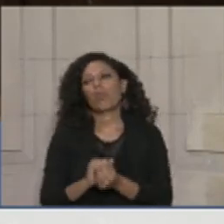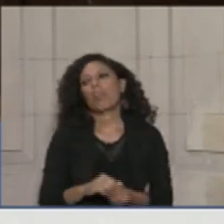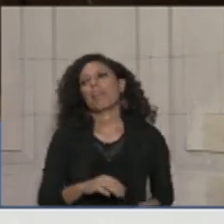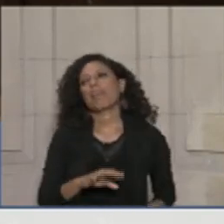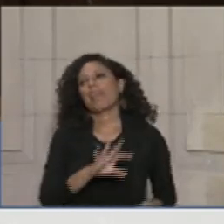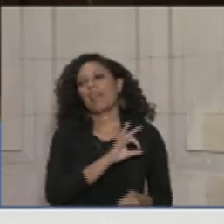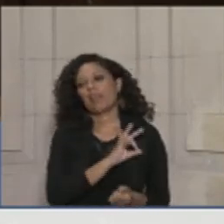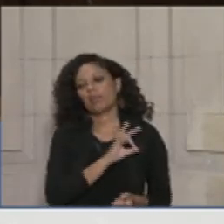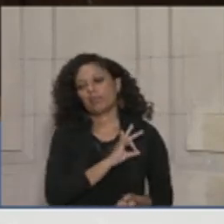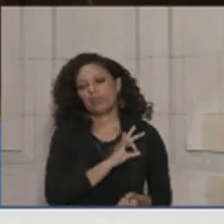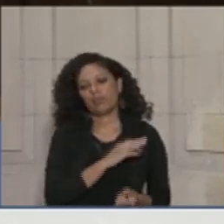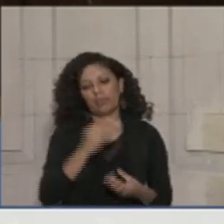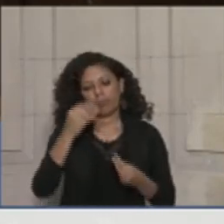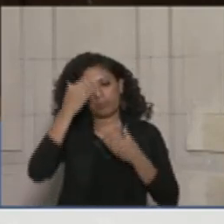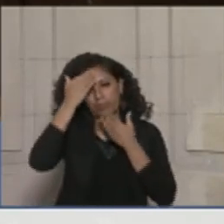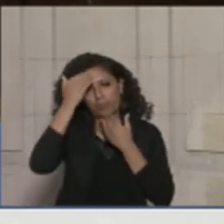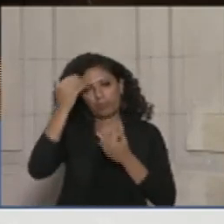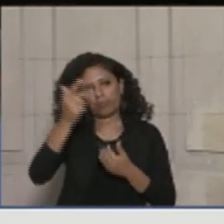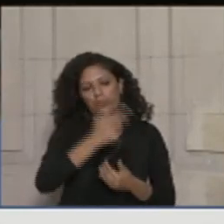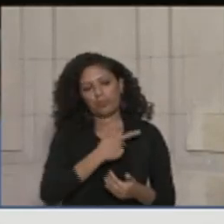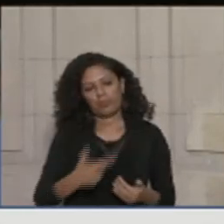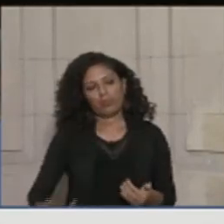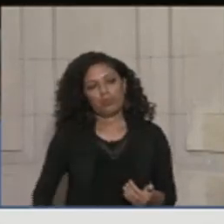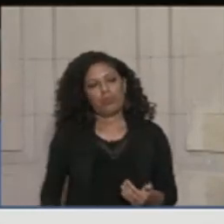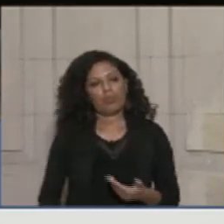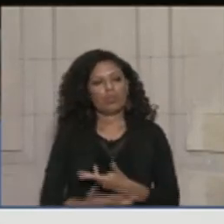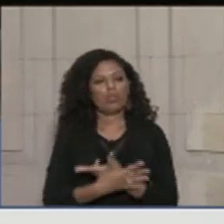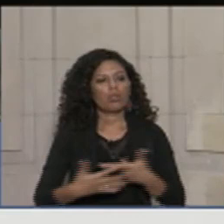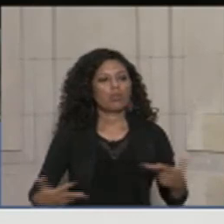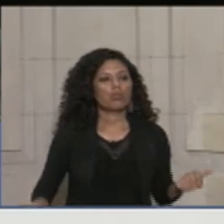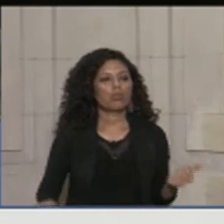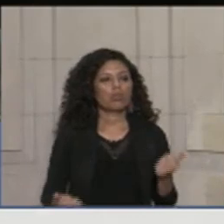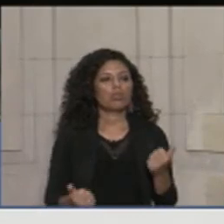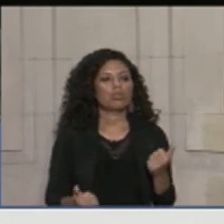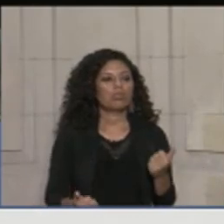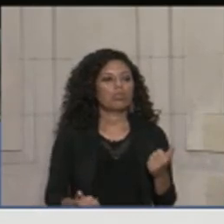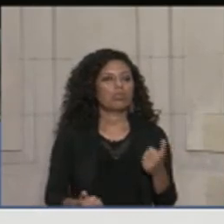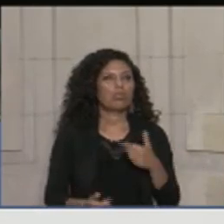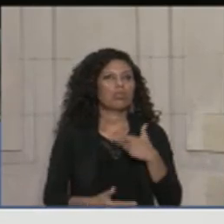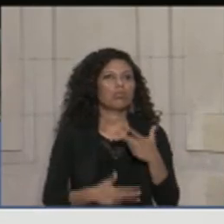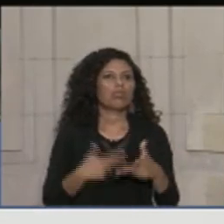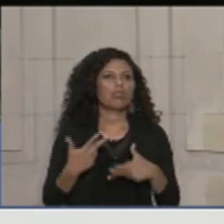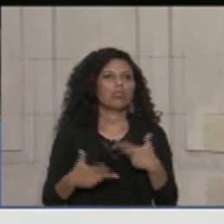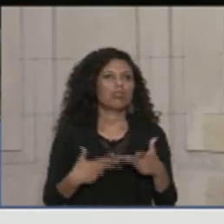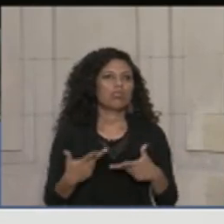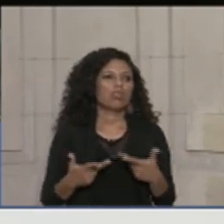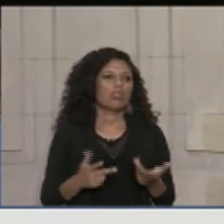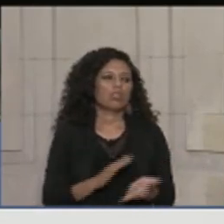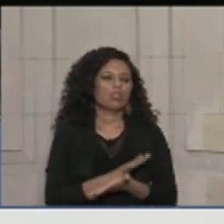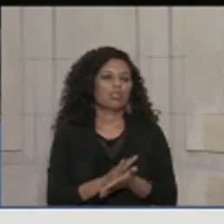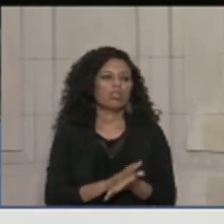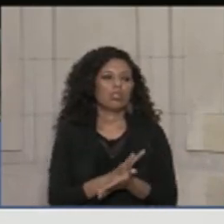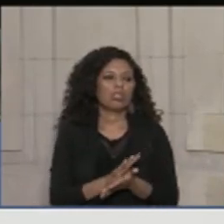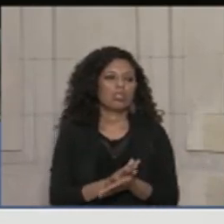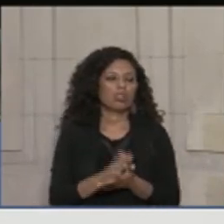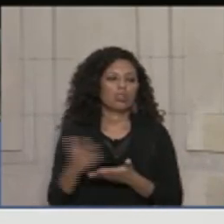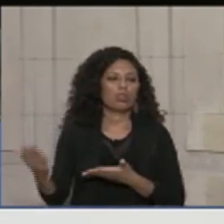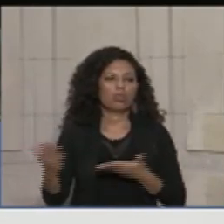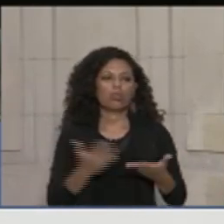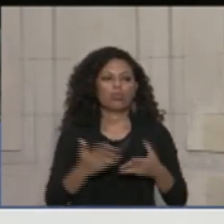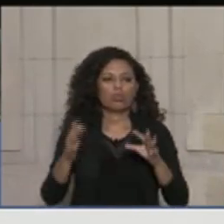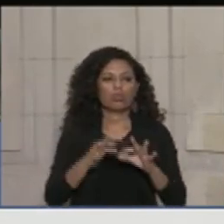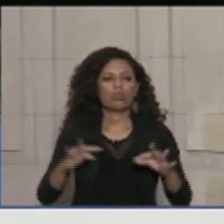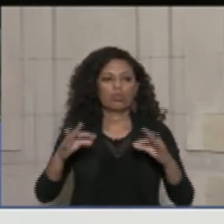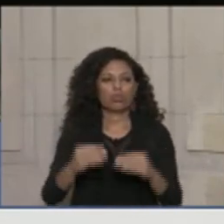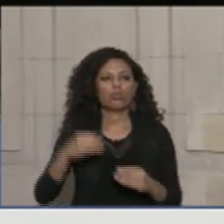for preciso. Muito obrigado, senhor presidente. Não havendo mais oradores inscritos, convido aos deputados